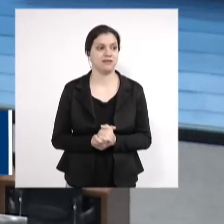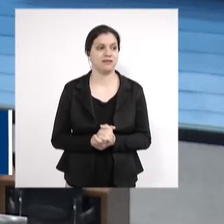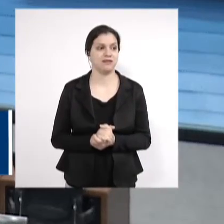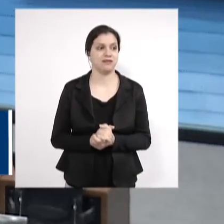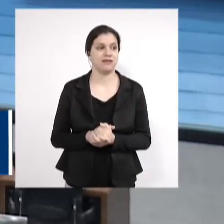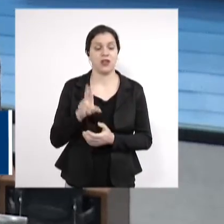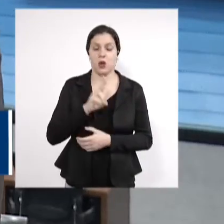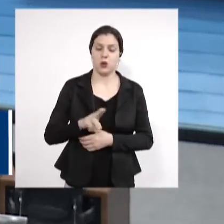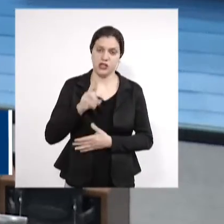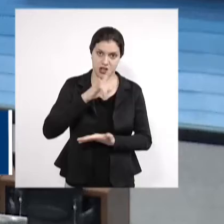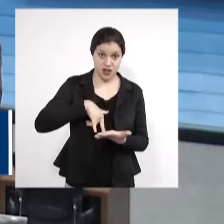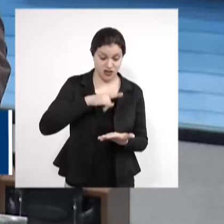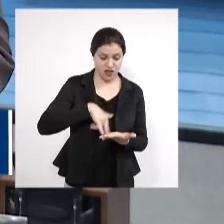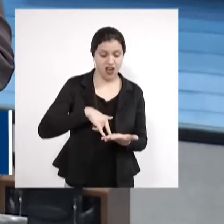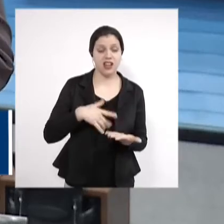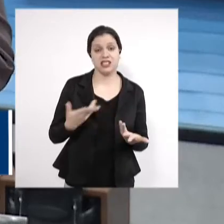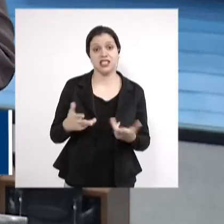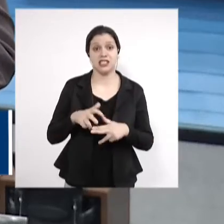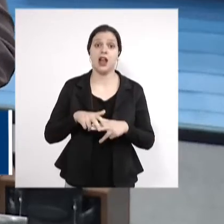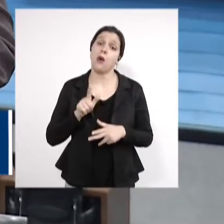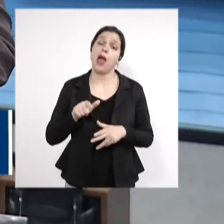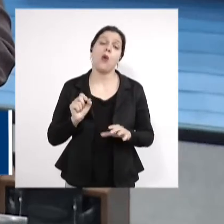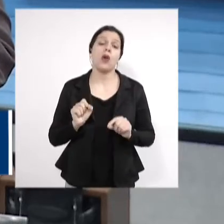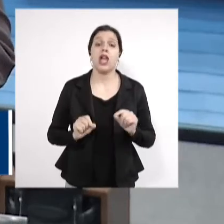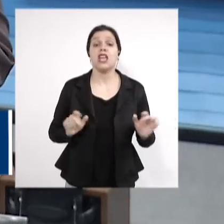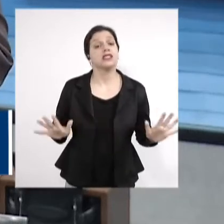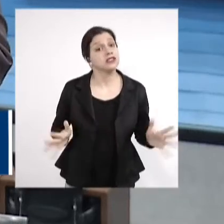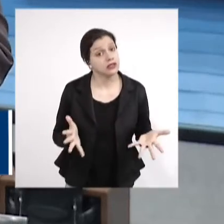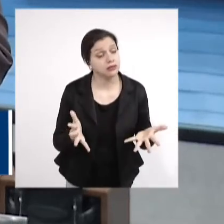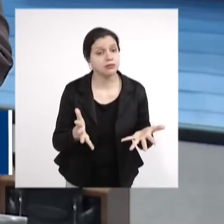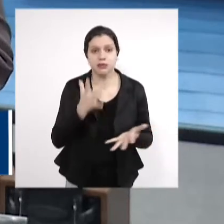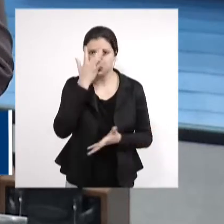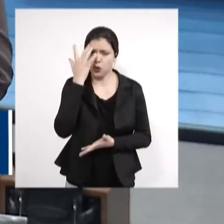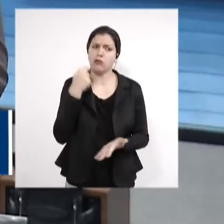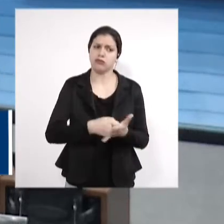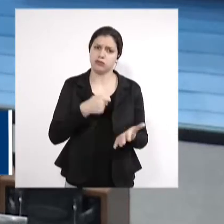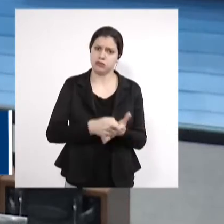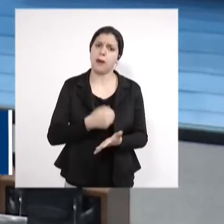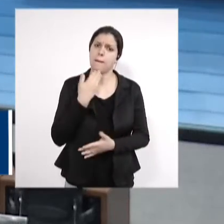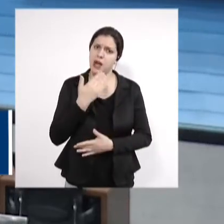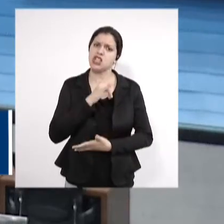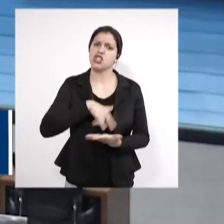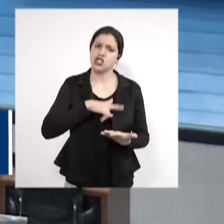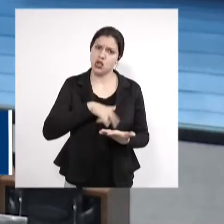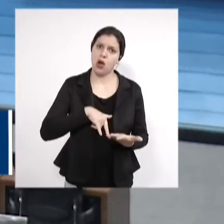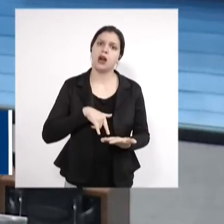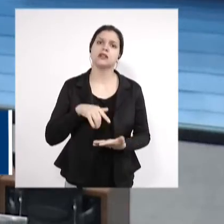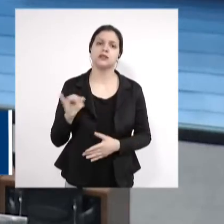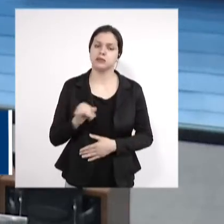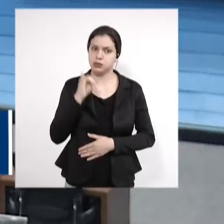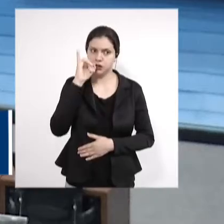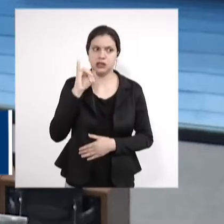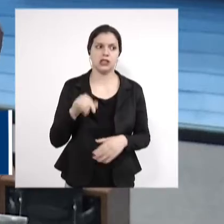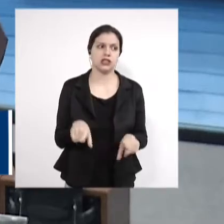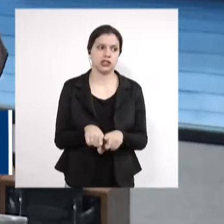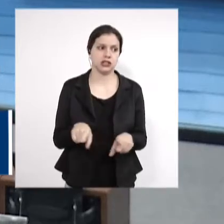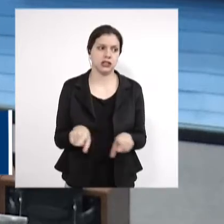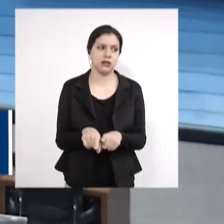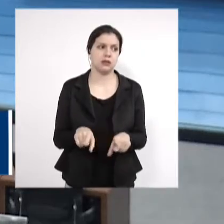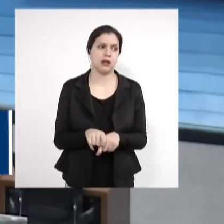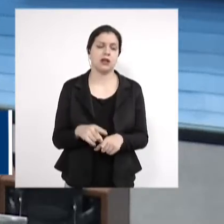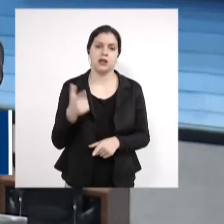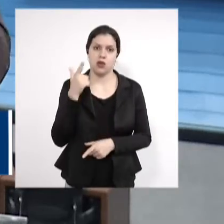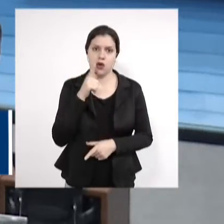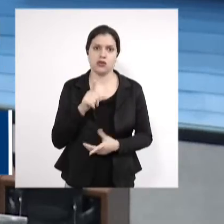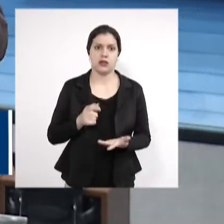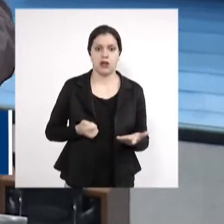usando sua nota fiscal. Então, acho que mais um incentivo, né, para que os consumidores exijam a nota fiscal, que é um documento bastante importante também para o consumidor na relação de